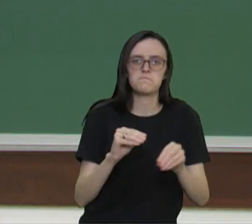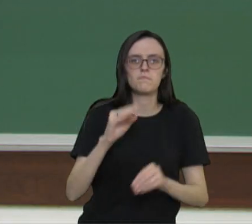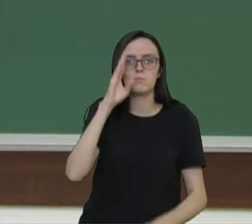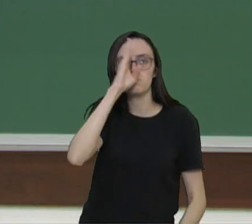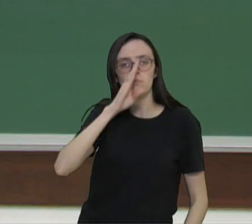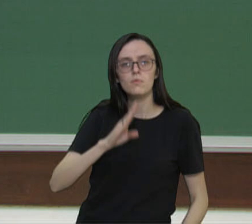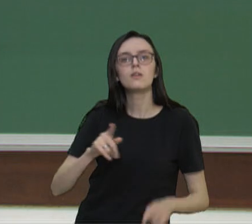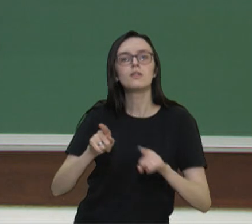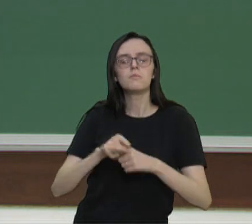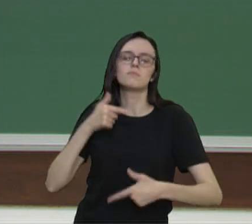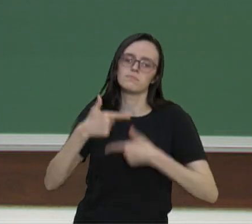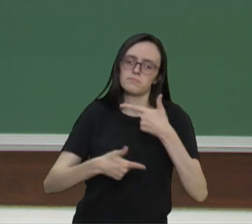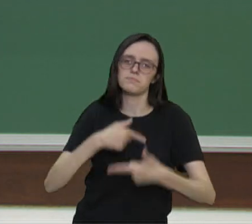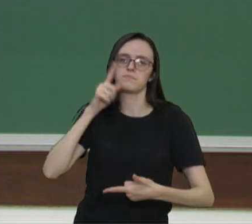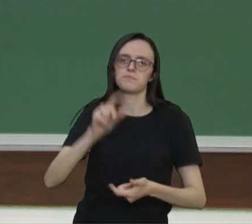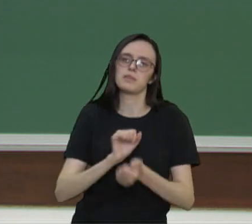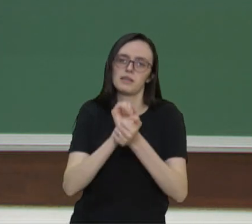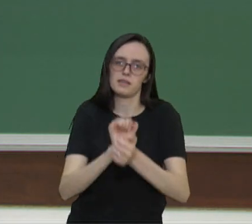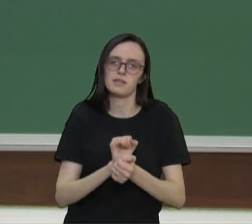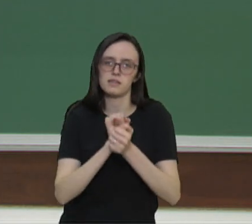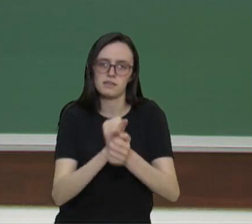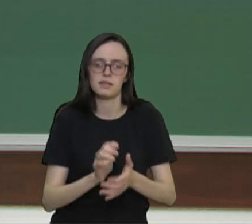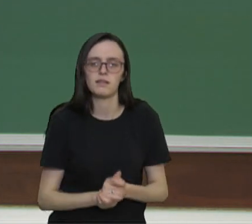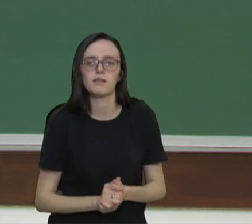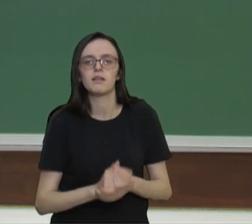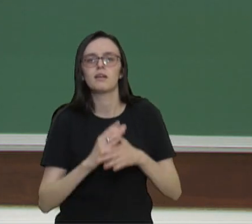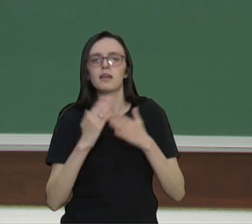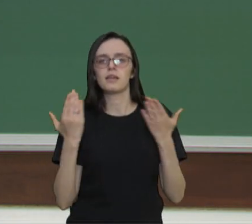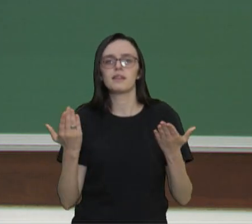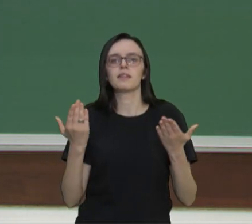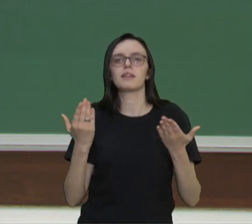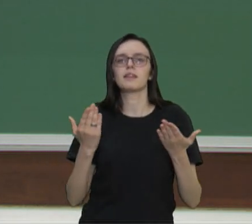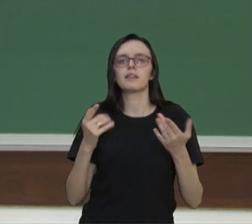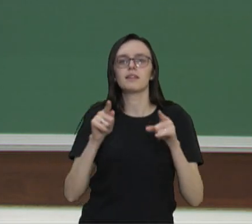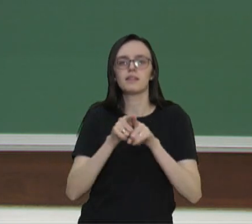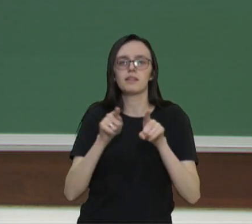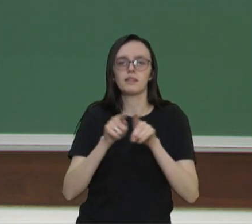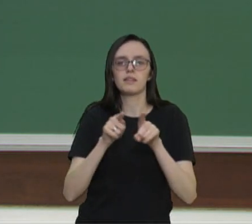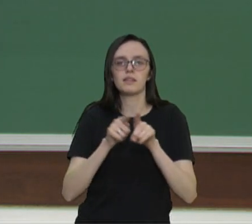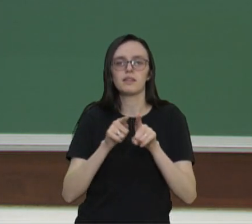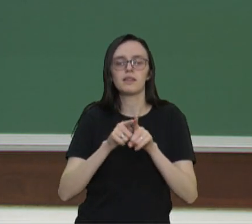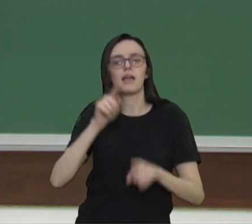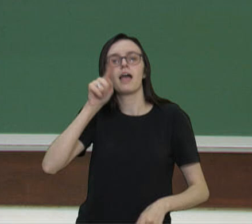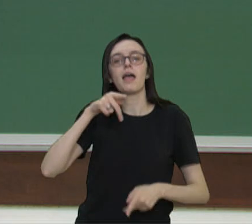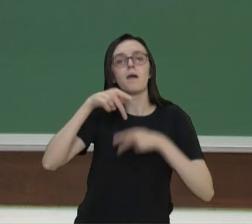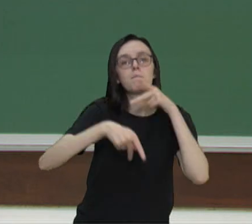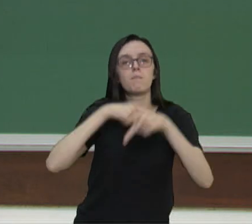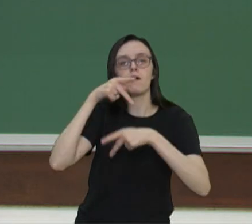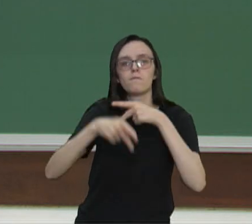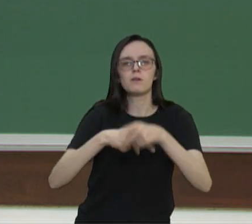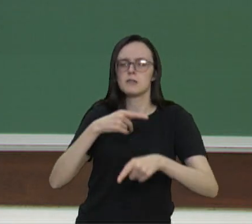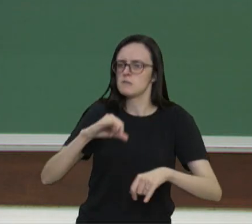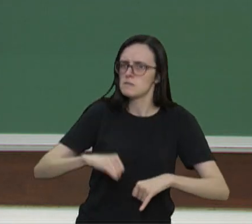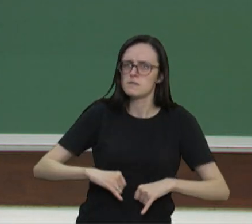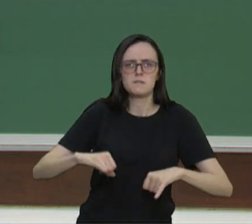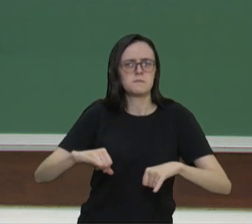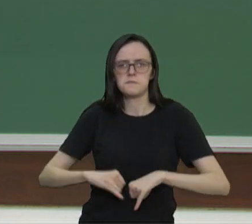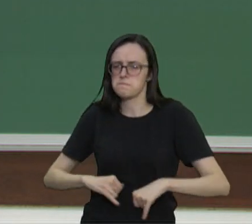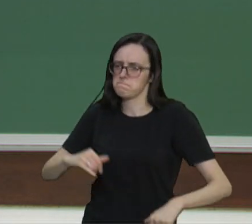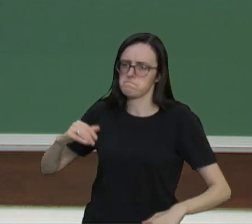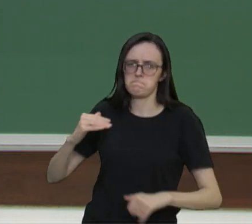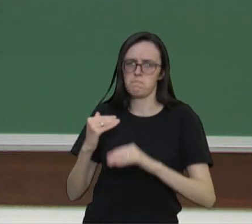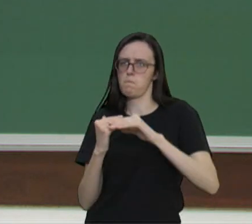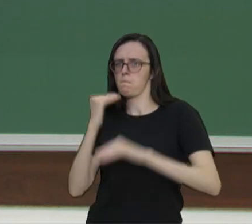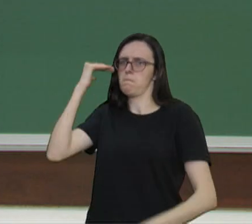também trabalharam como escravos, né? Então, houve aí, foram povos subjugados, né? Então,